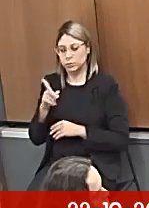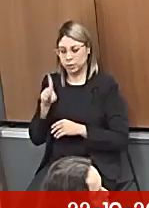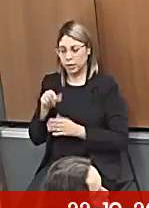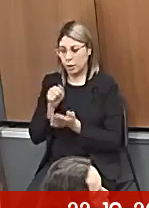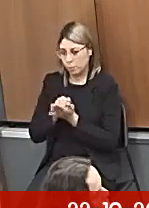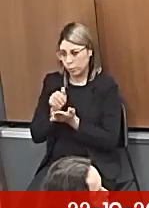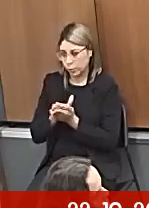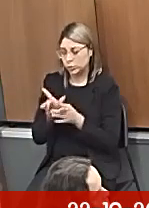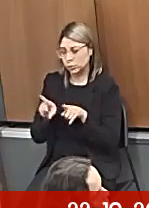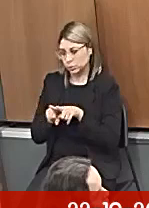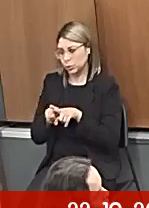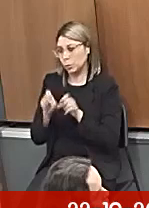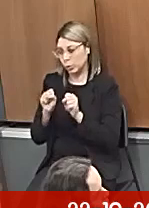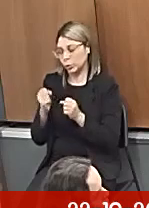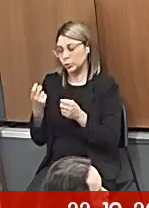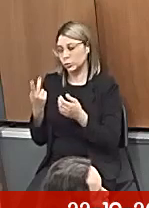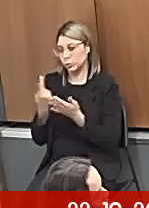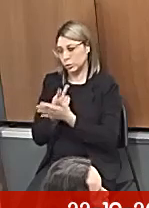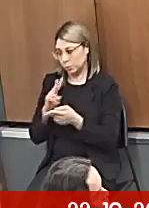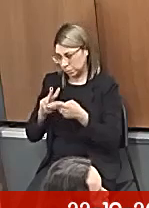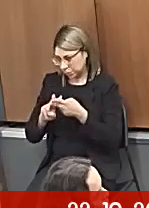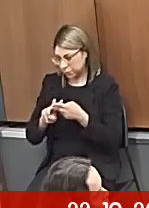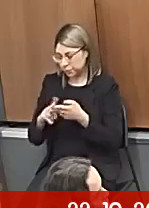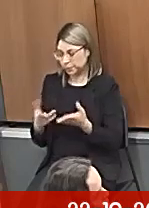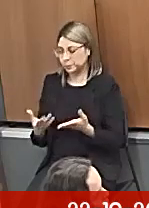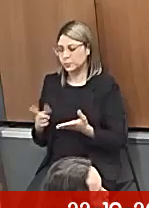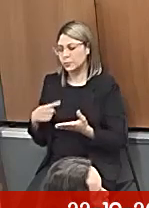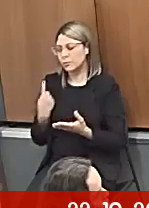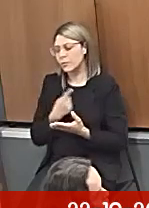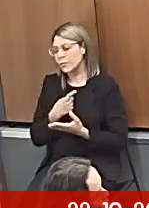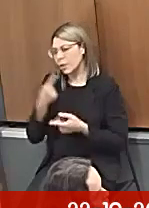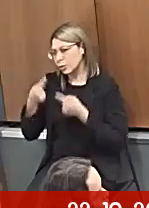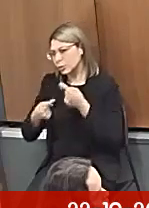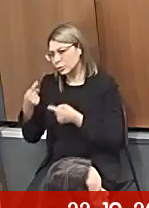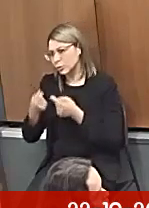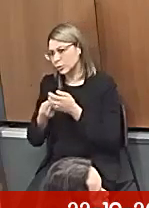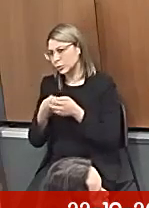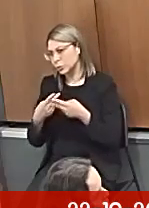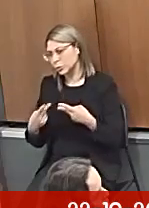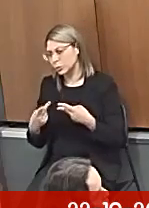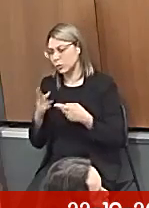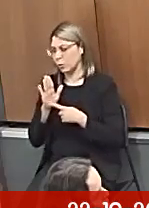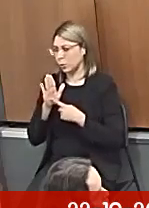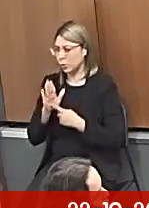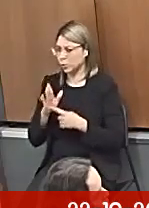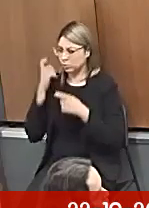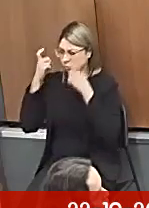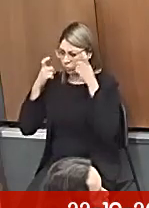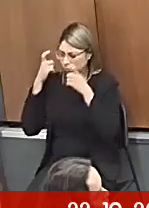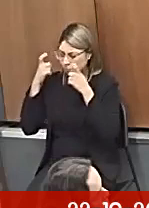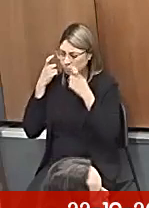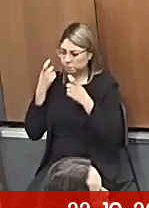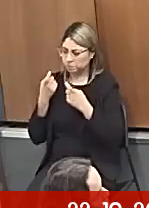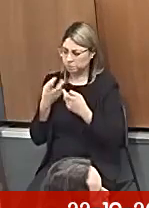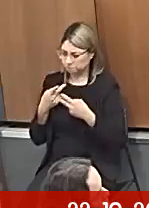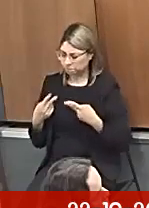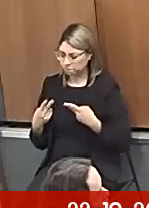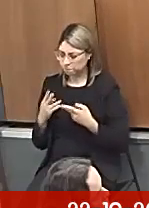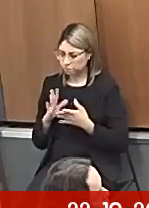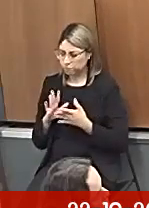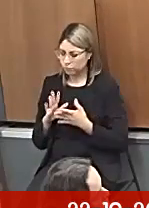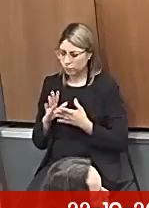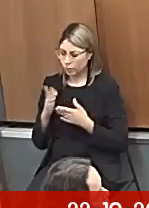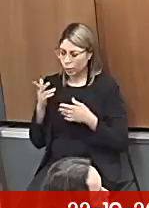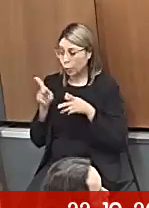da cadeia também. E a gente está debatendo uma coisa e está manifestando a preocupação de algo que